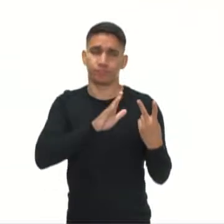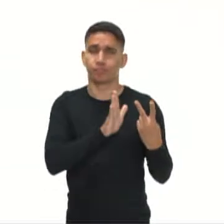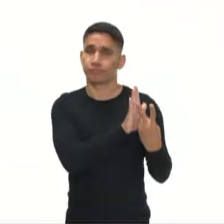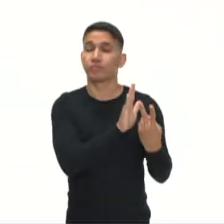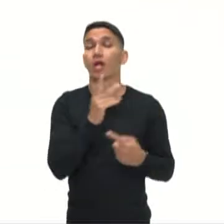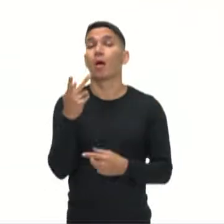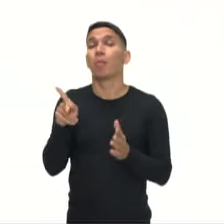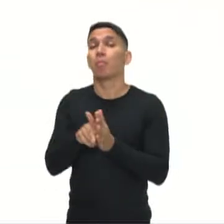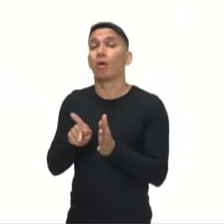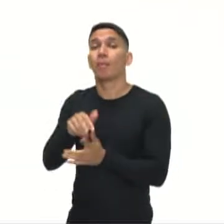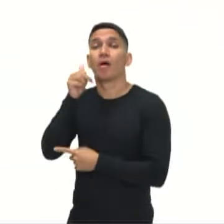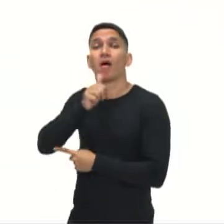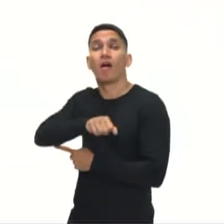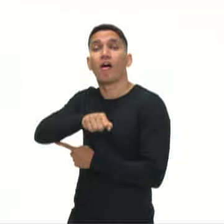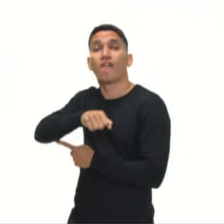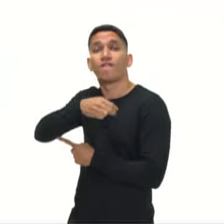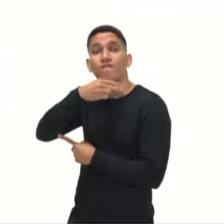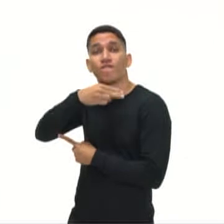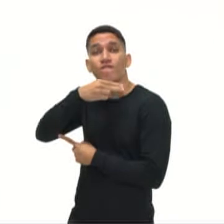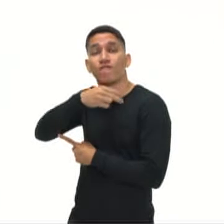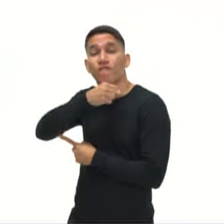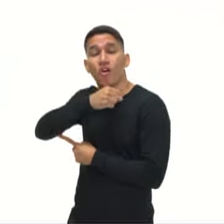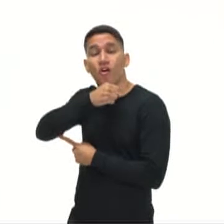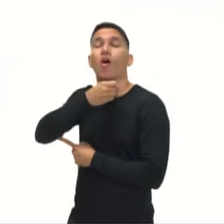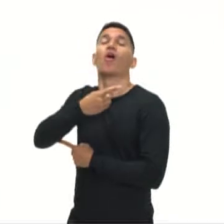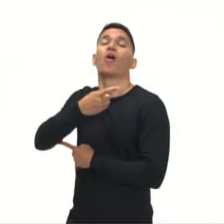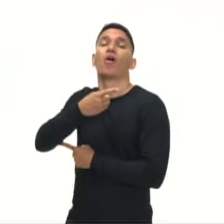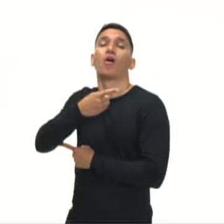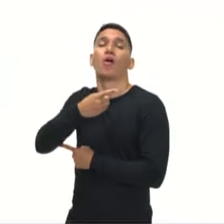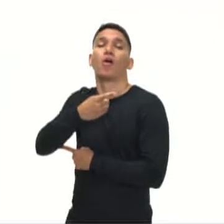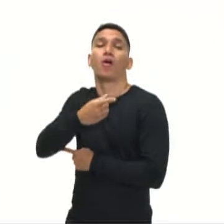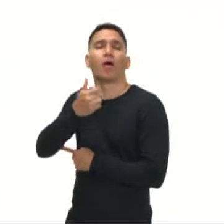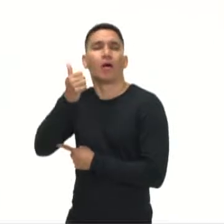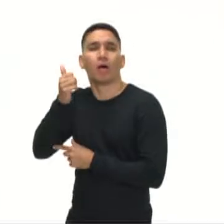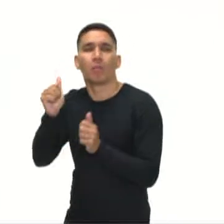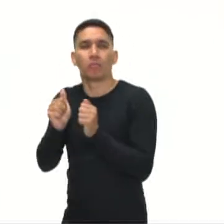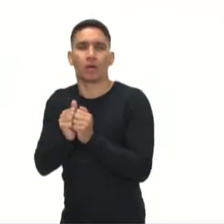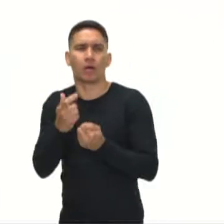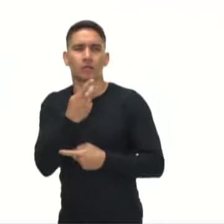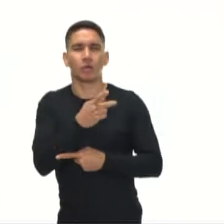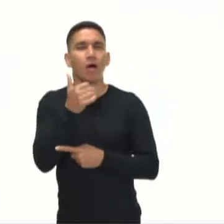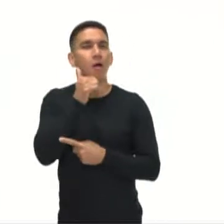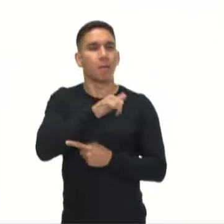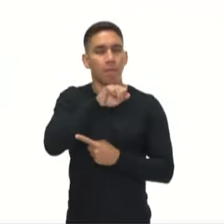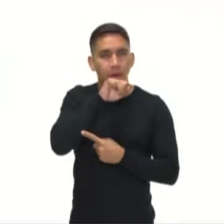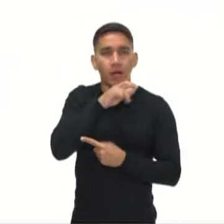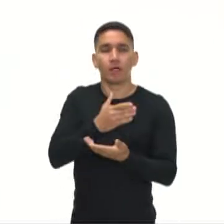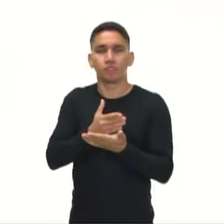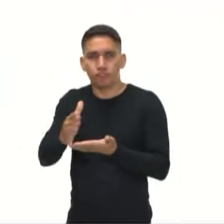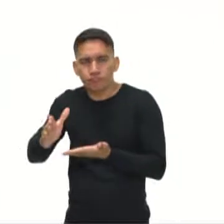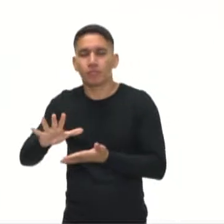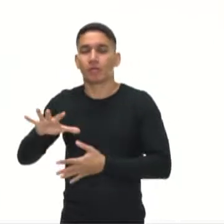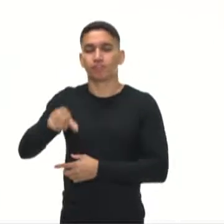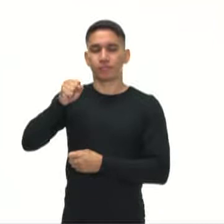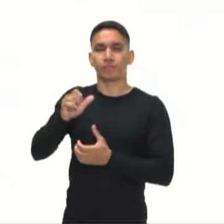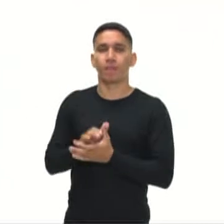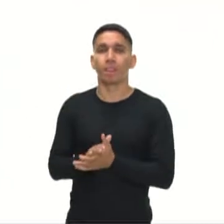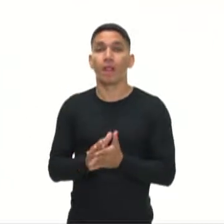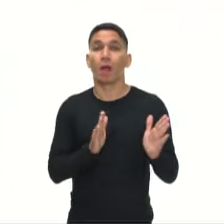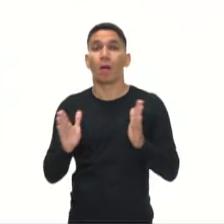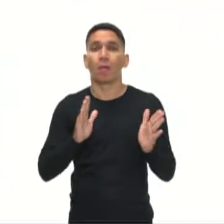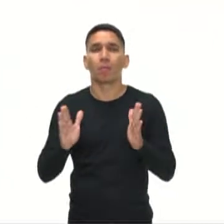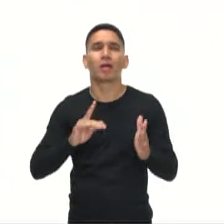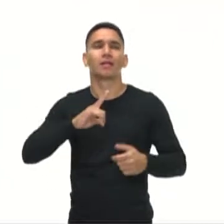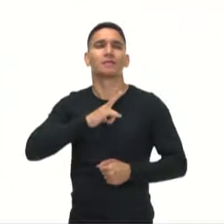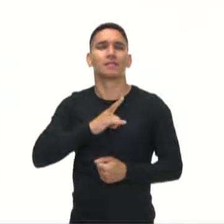avó materna. Em 1917, começou a trabalhar como professora primária. De 1936